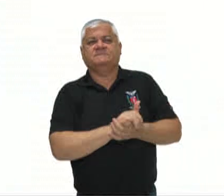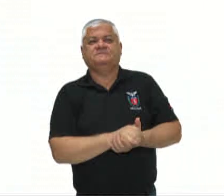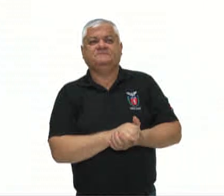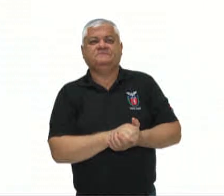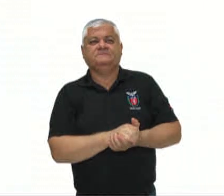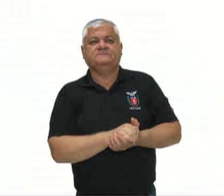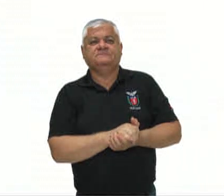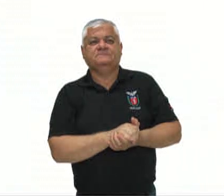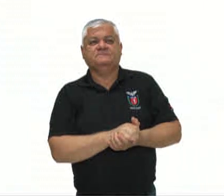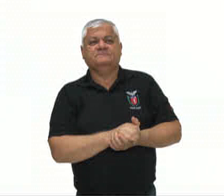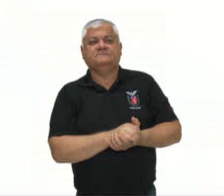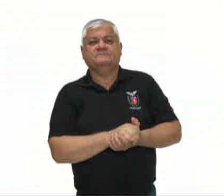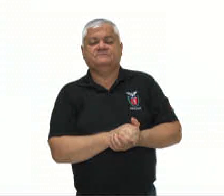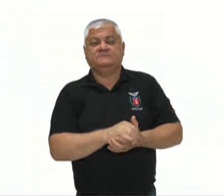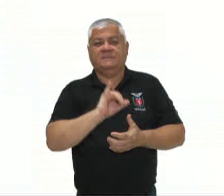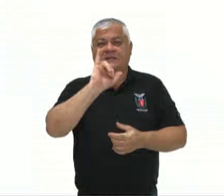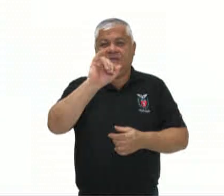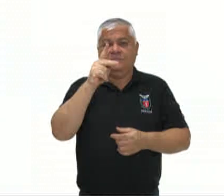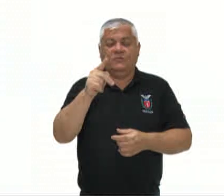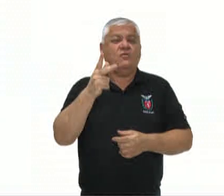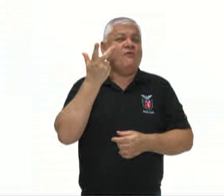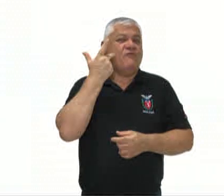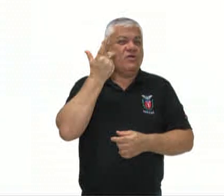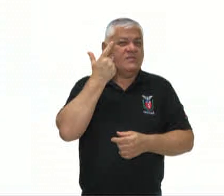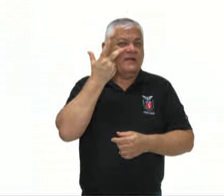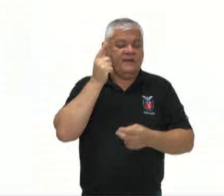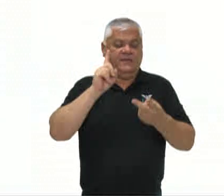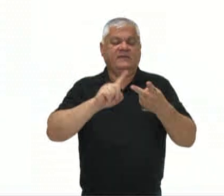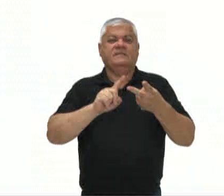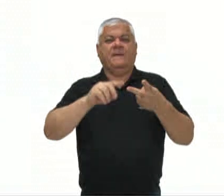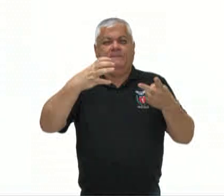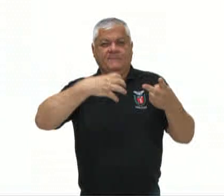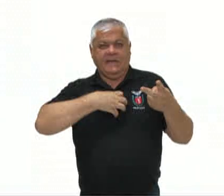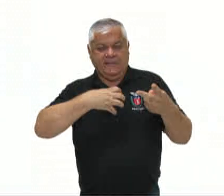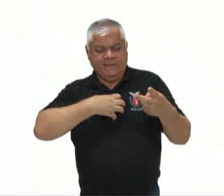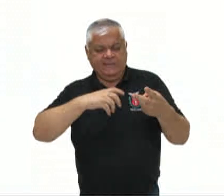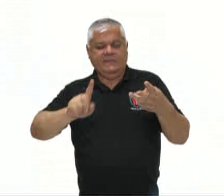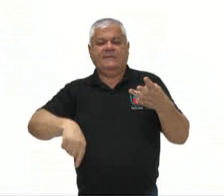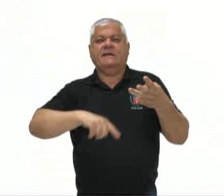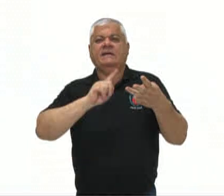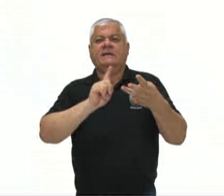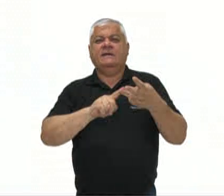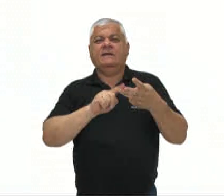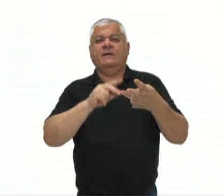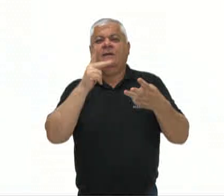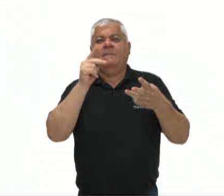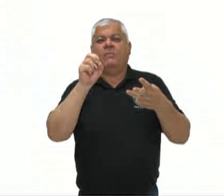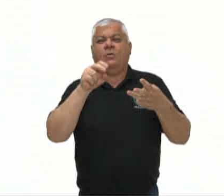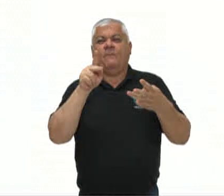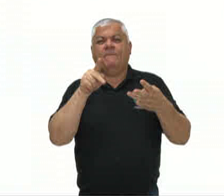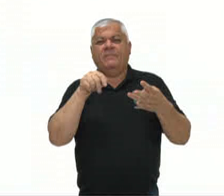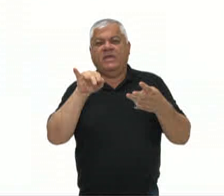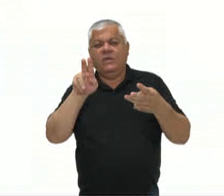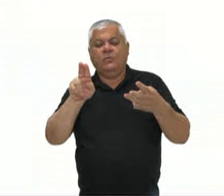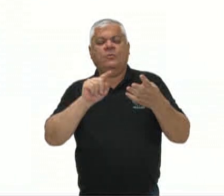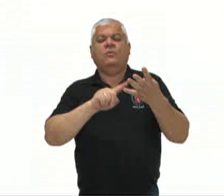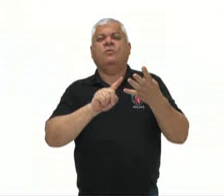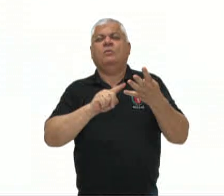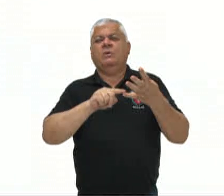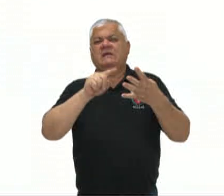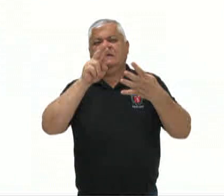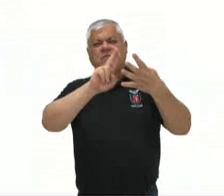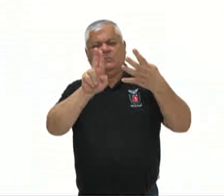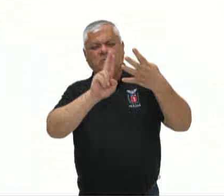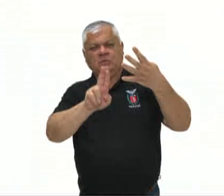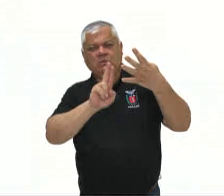maneira: Ipu, Fortaleza, Quixeramobim, Senador Pompeu, Cariuís, Buruís,